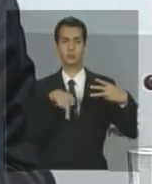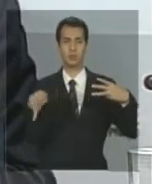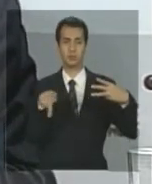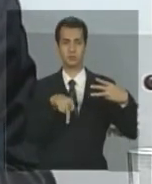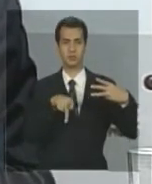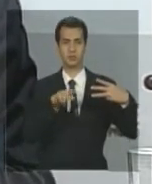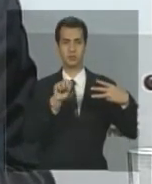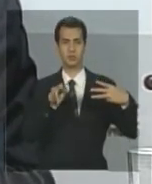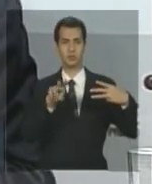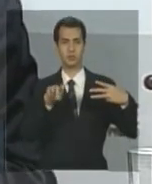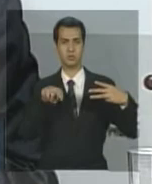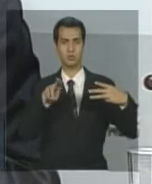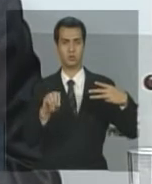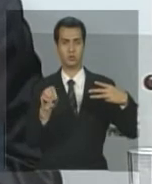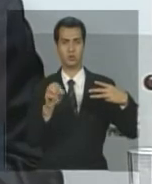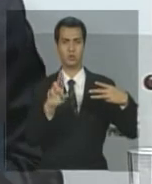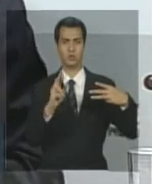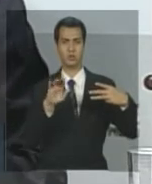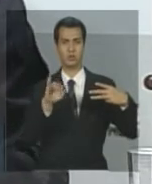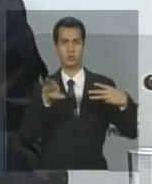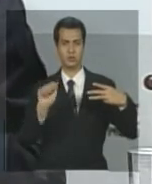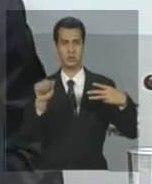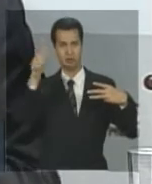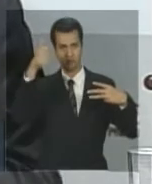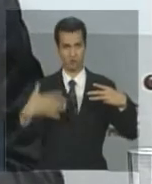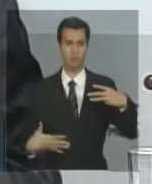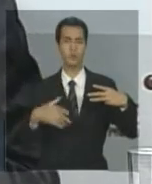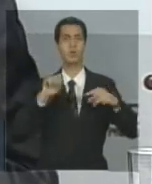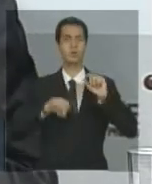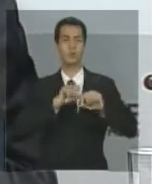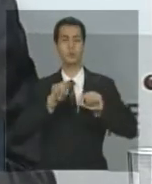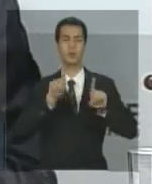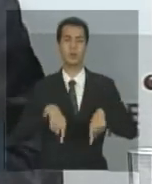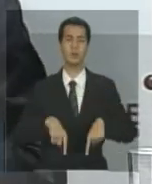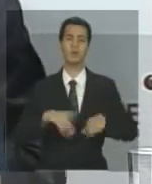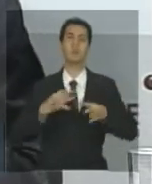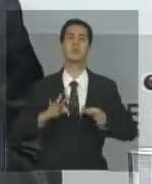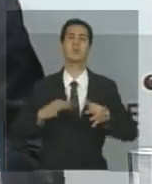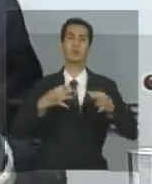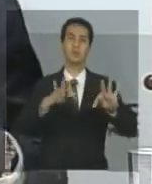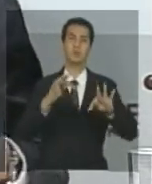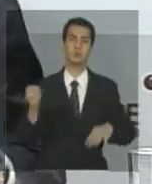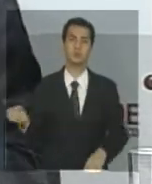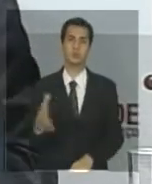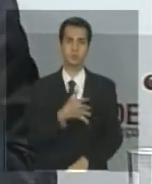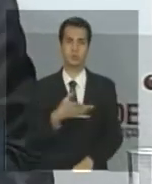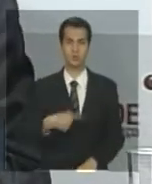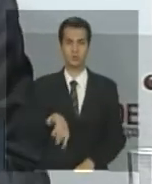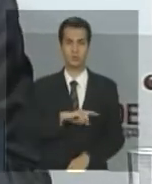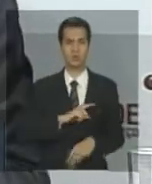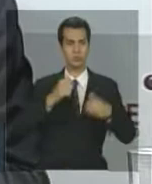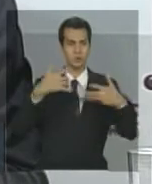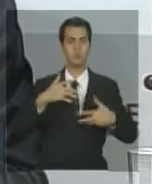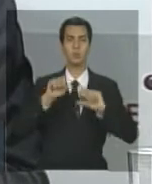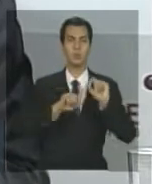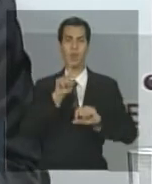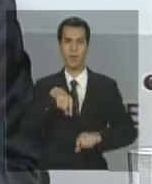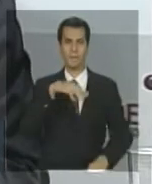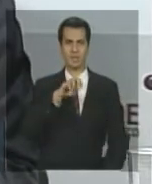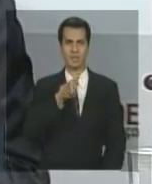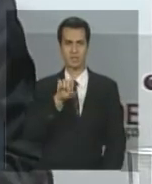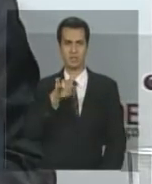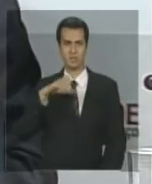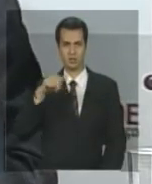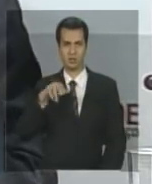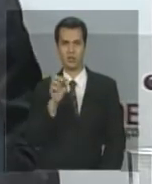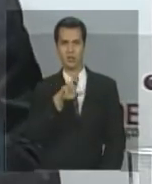Raia trouxe, que é um conjunto de inovações tecnológicas no campo do que nós chamamos de medicina regenerativa,